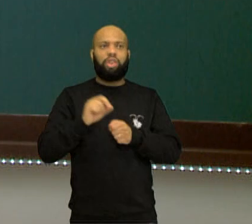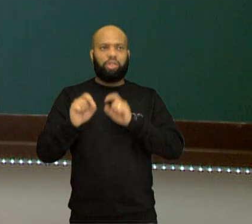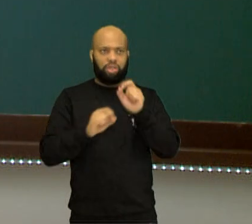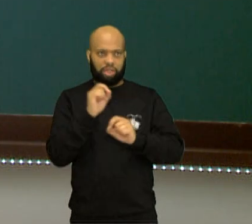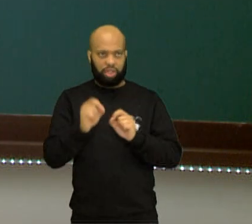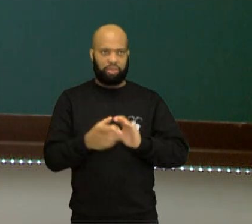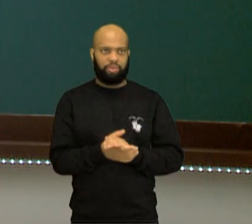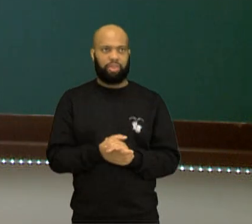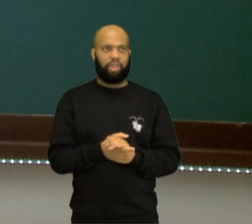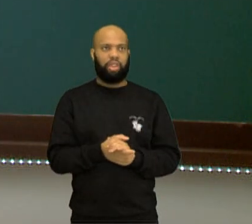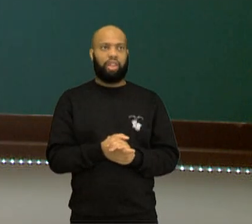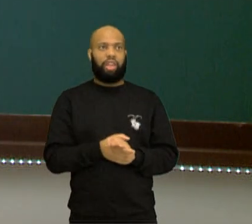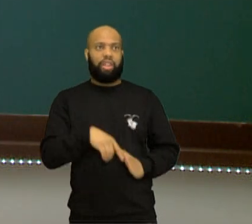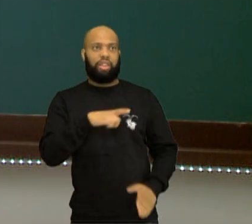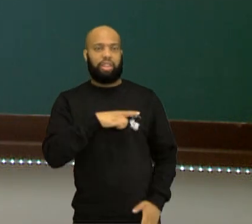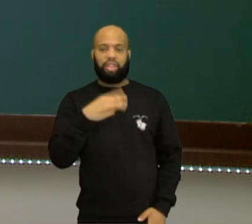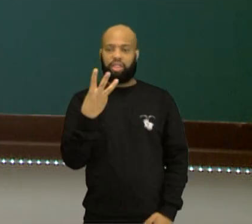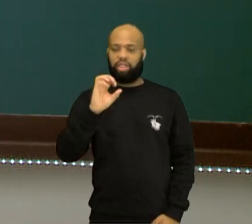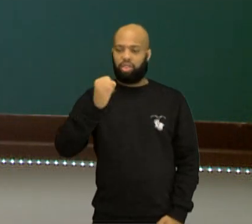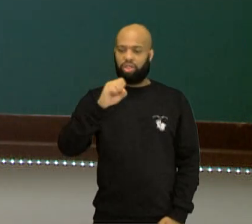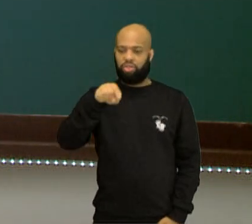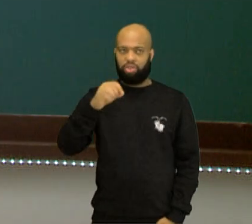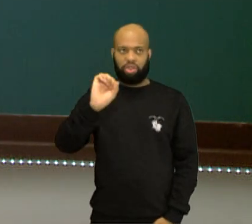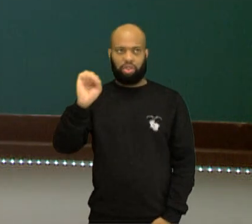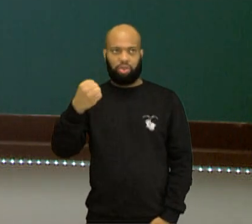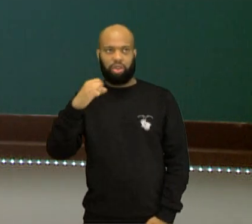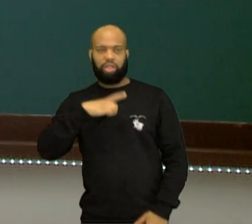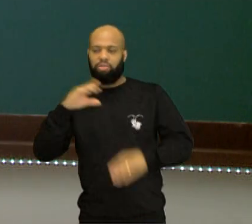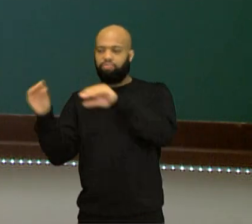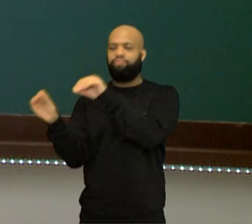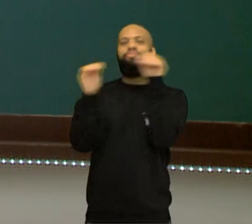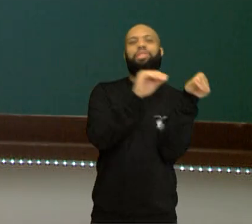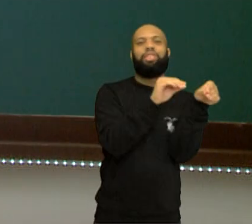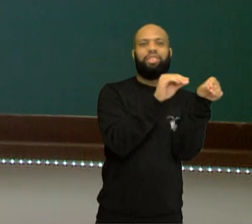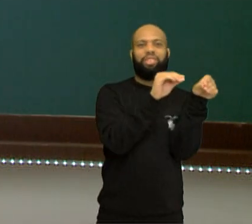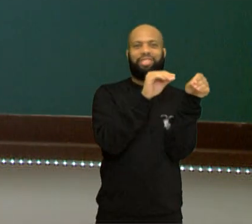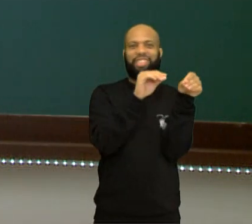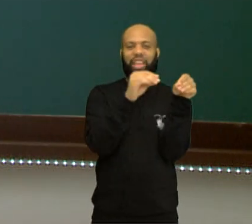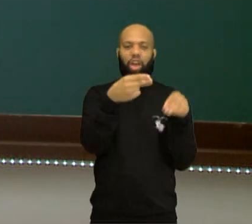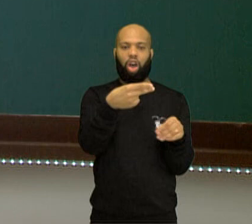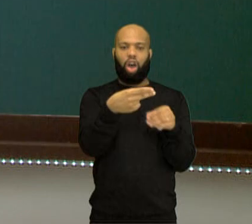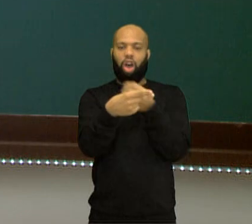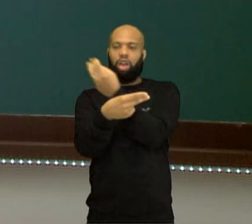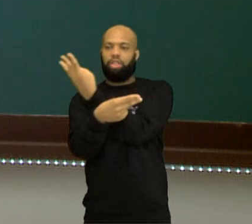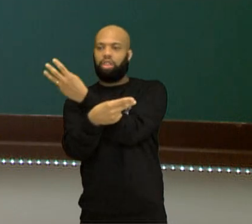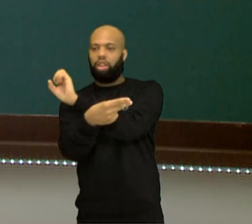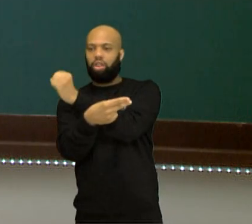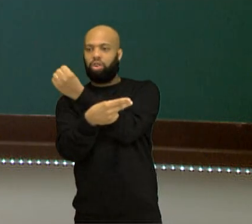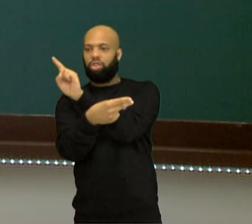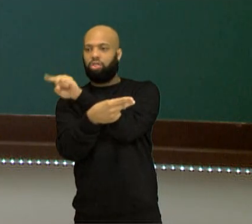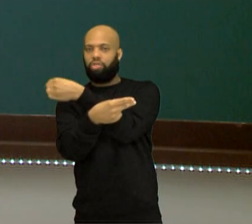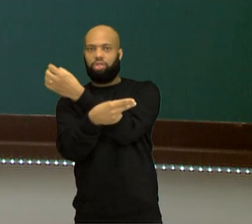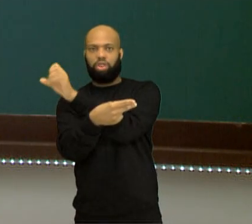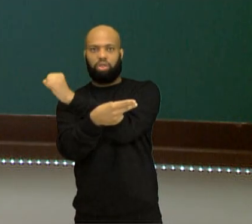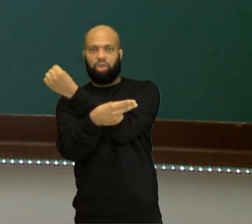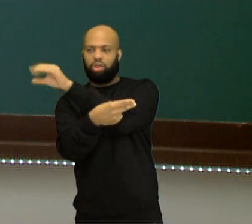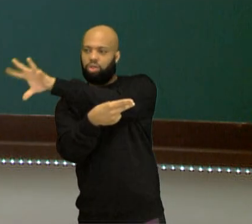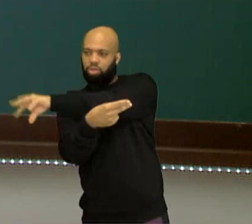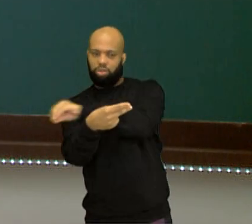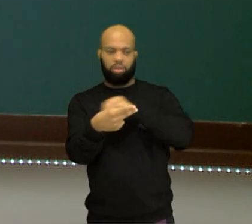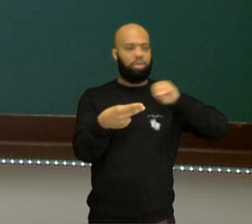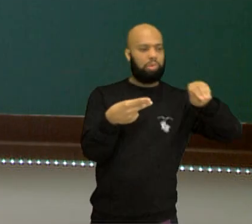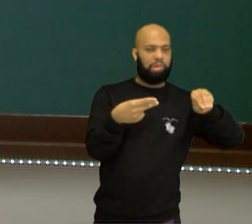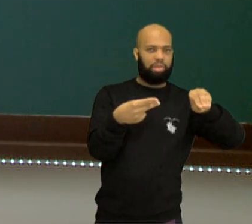vou passar o quê? Esse 38,8 lá para o outro lado da igualdade. né? Tá vendo que aqui ele não tem nenhum sinalzinho na frente?